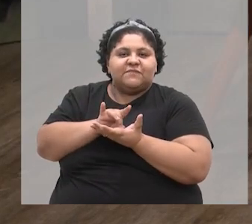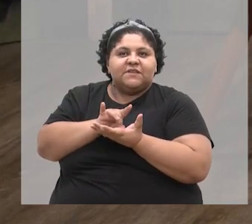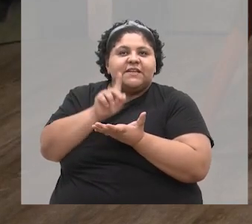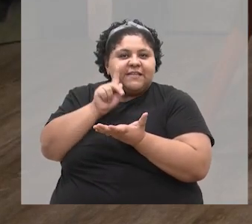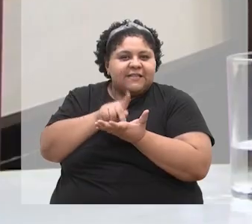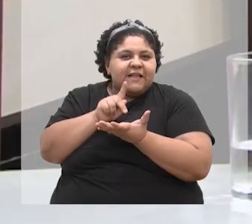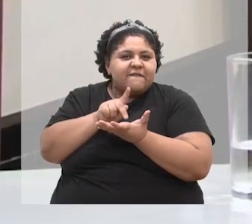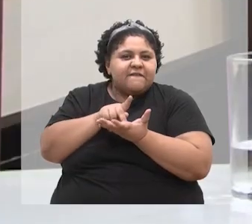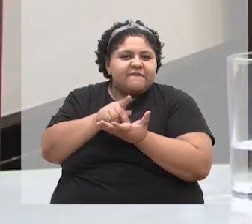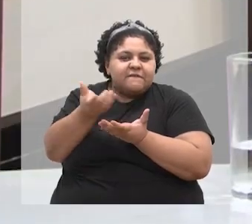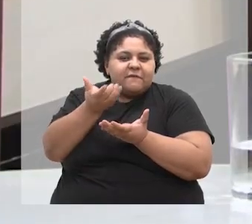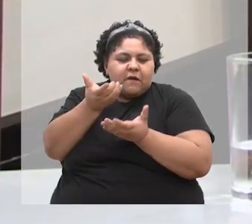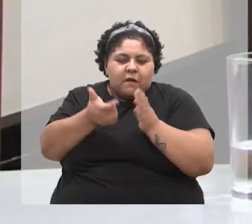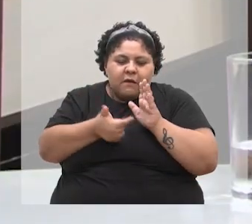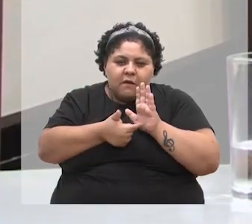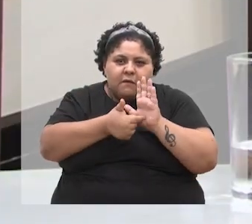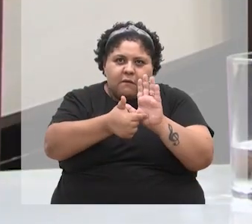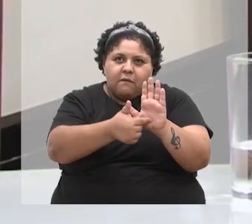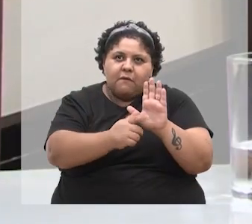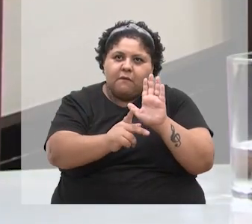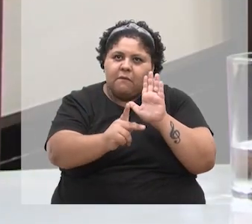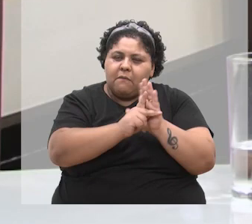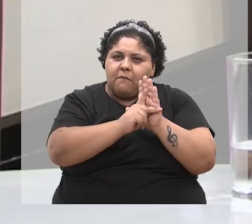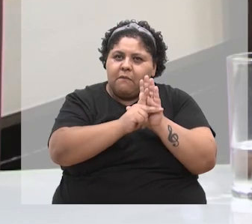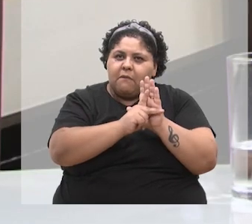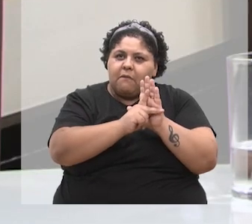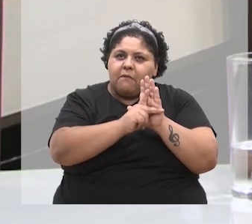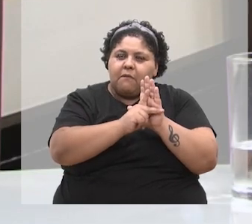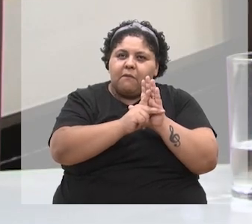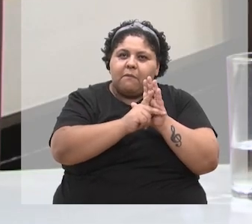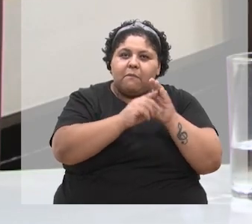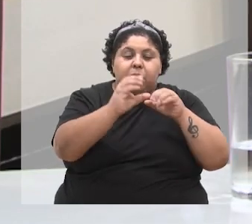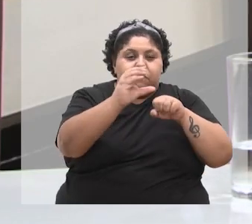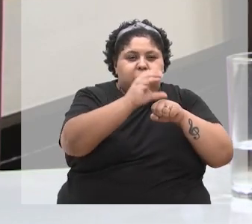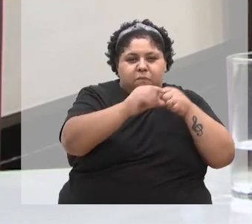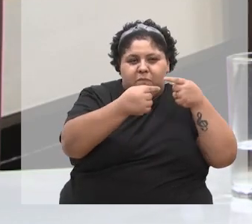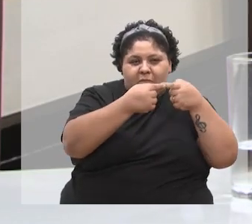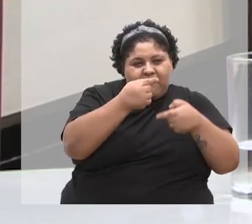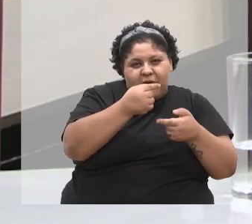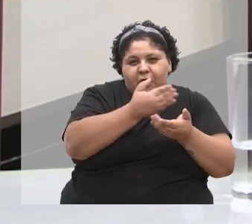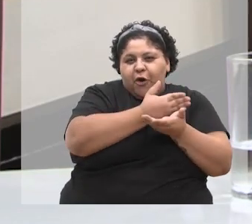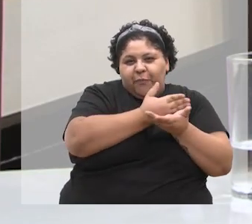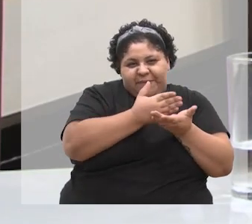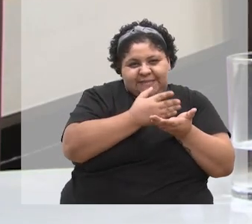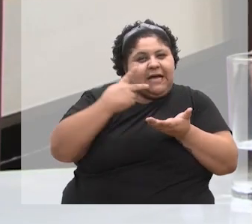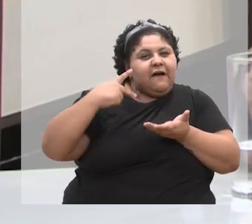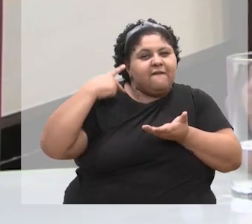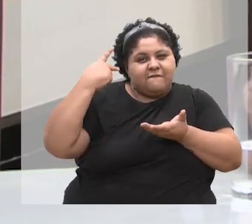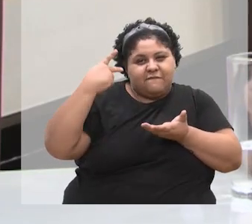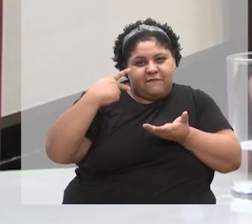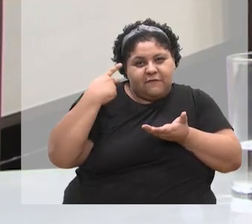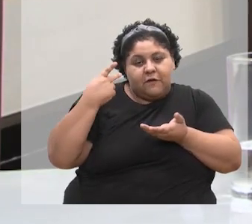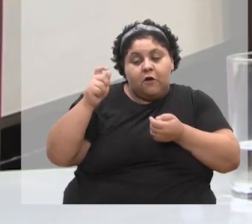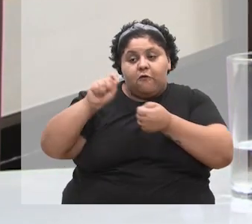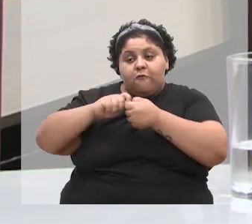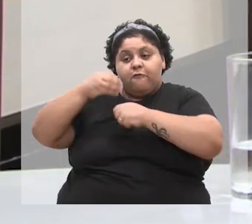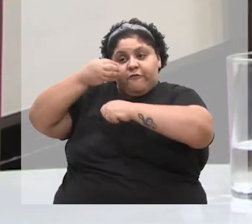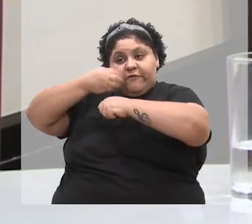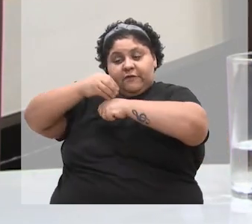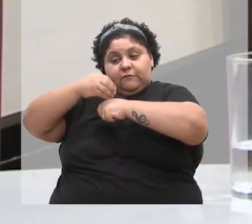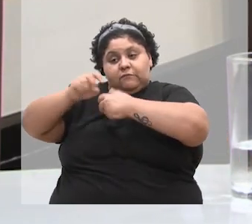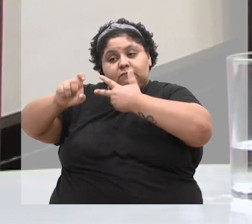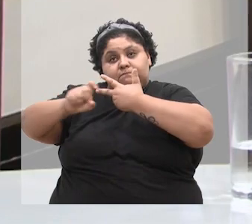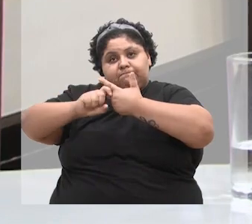regulamentada. Na verdade, a senhora tentou apresentar o projeto, ele seria inconstitucional partindo de um vereador, a senhora fez